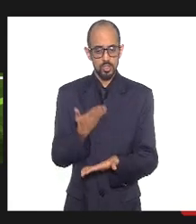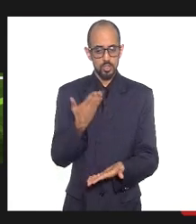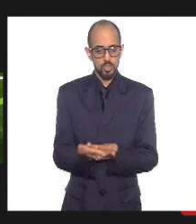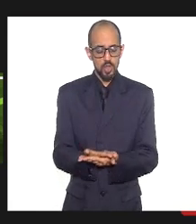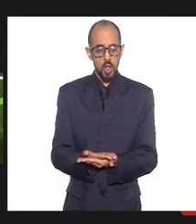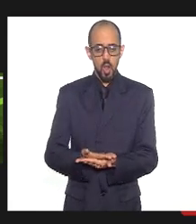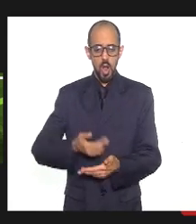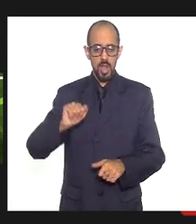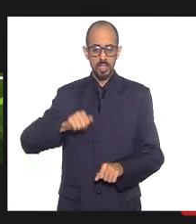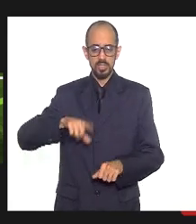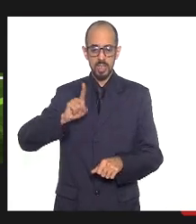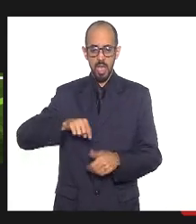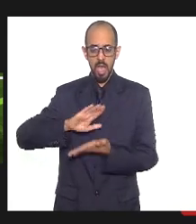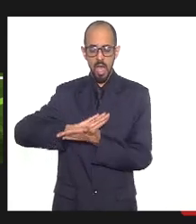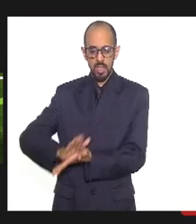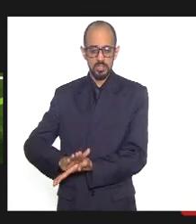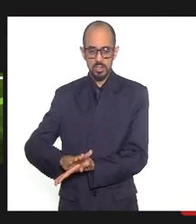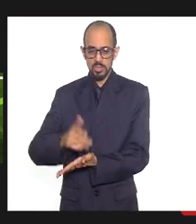não consideram